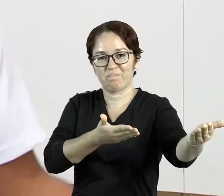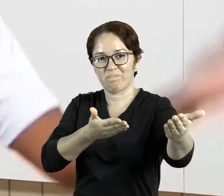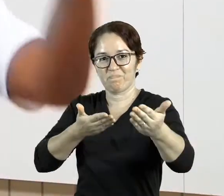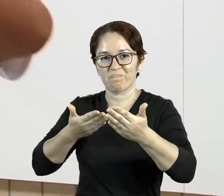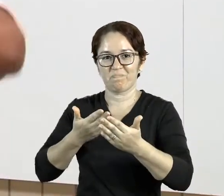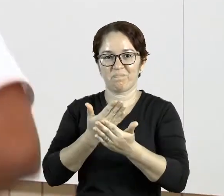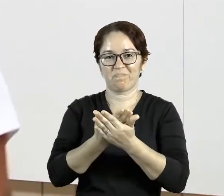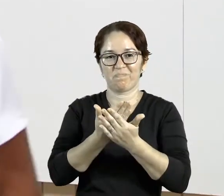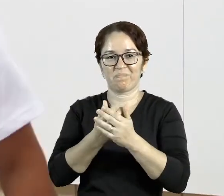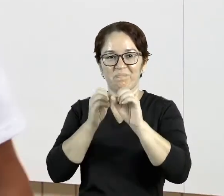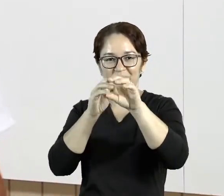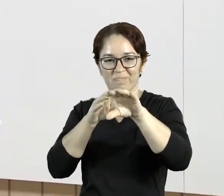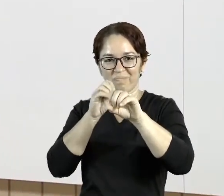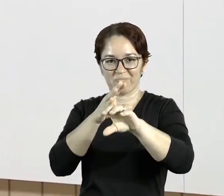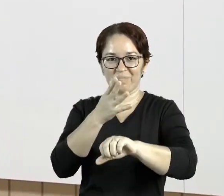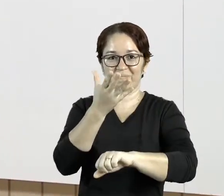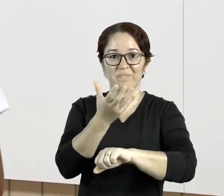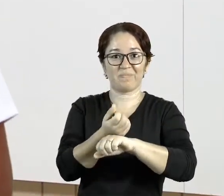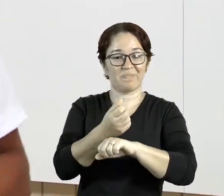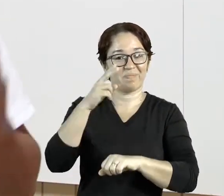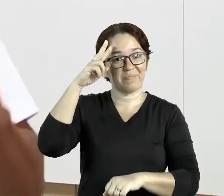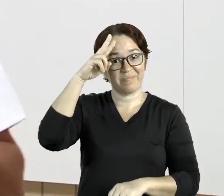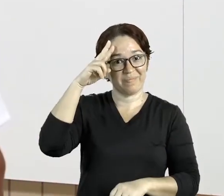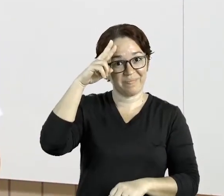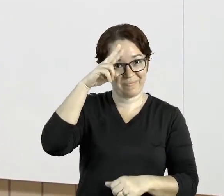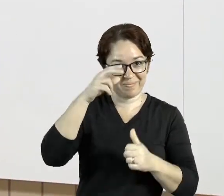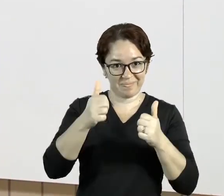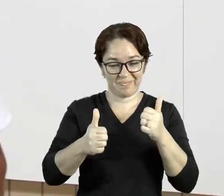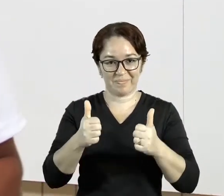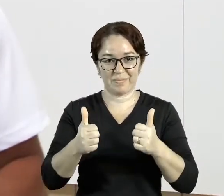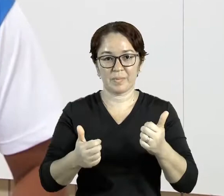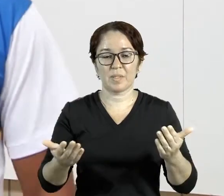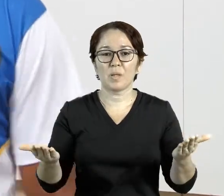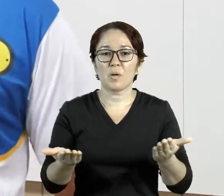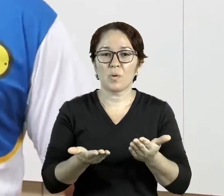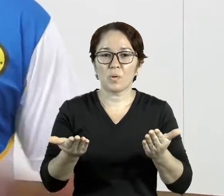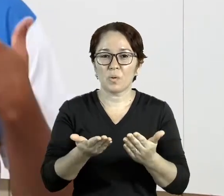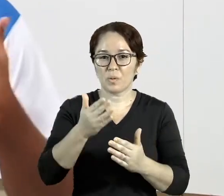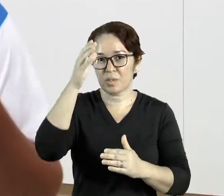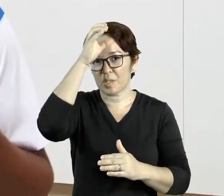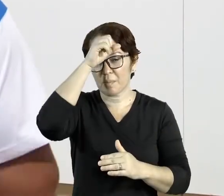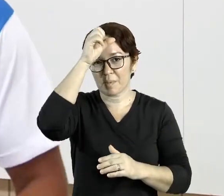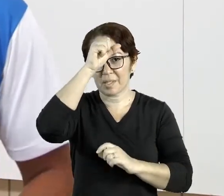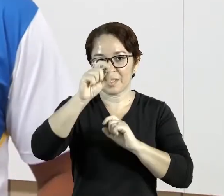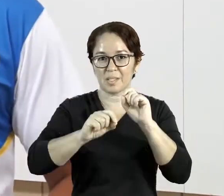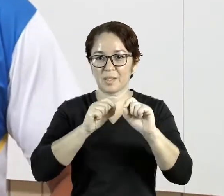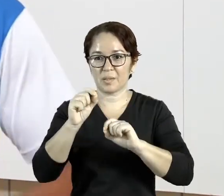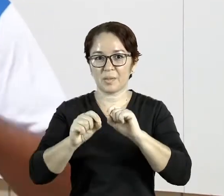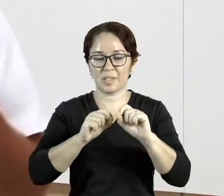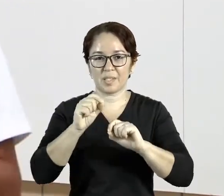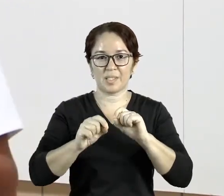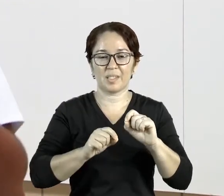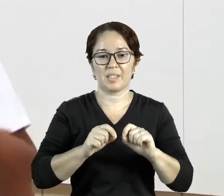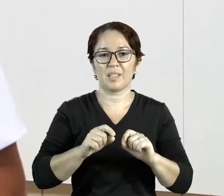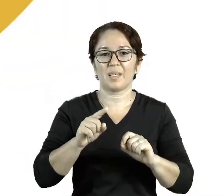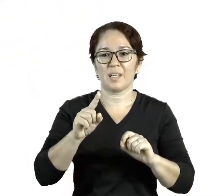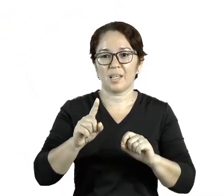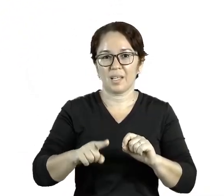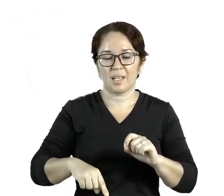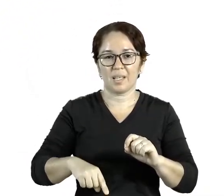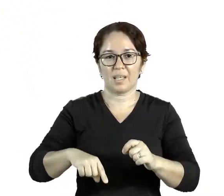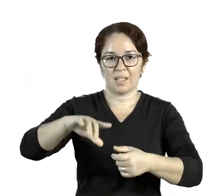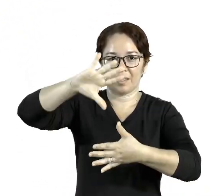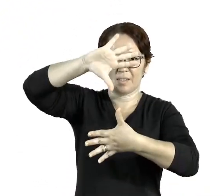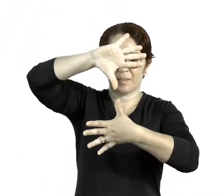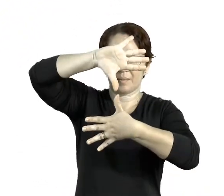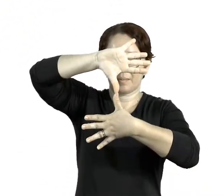História. Vem com a gente. Bom, o conteúdo a ser trabalhado hoje, nós iremos falar sobre os povos mesoamericanos,